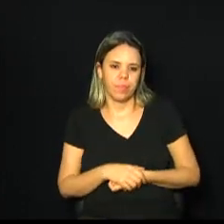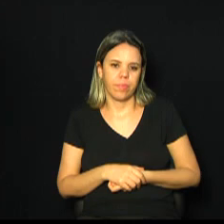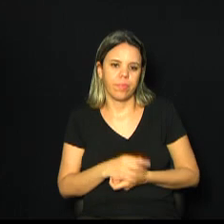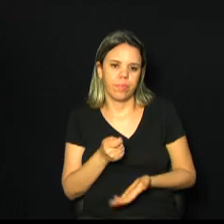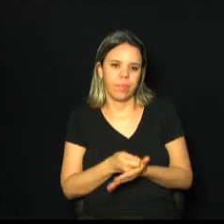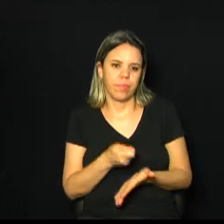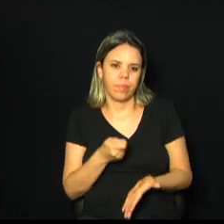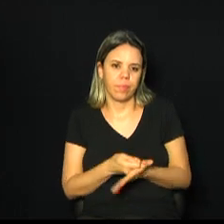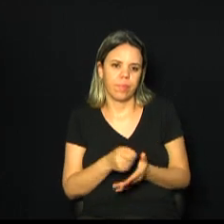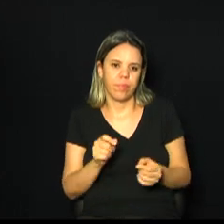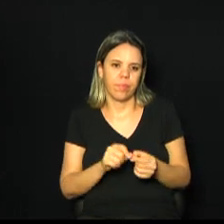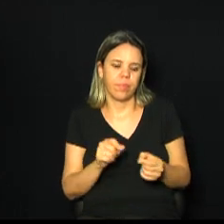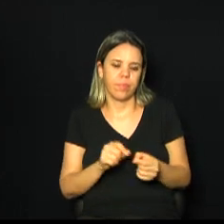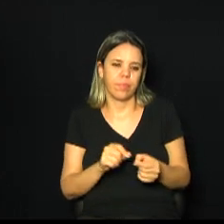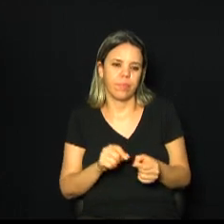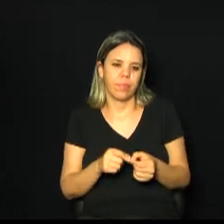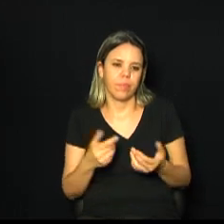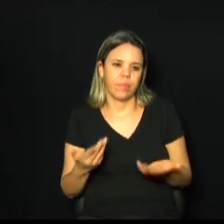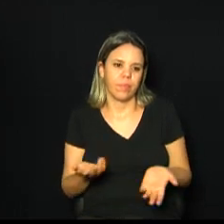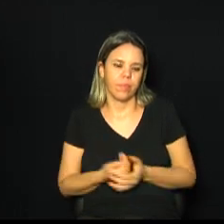obrigado a fazer. Né?